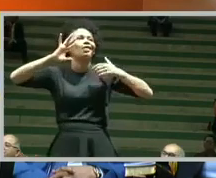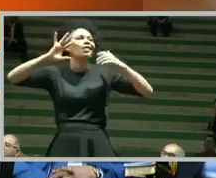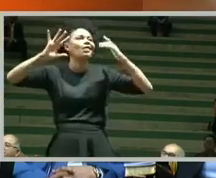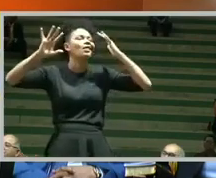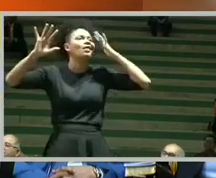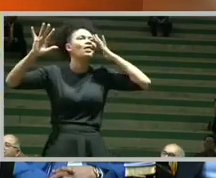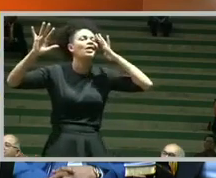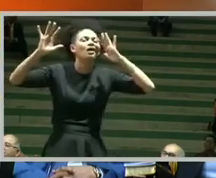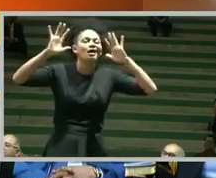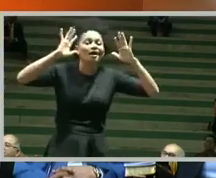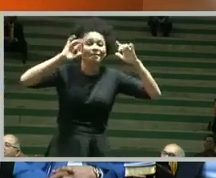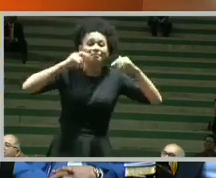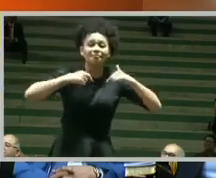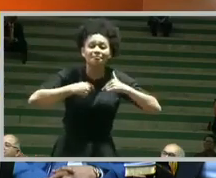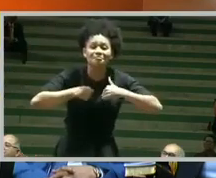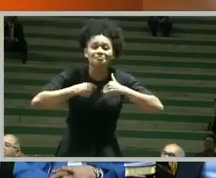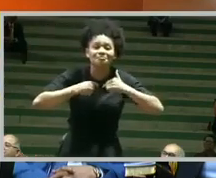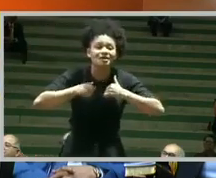Para eu sonhar,